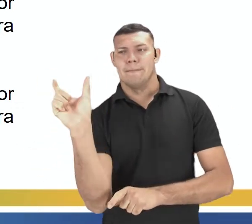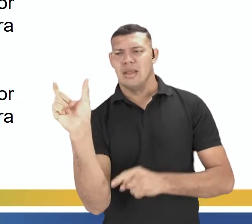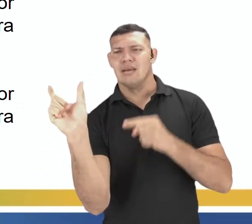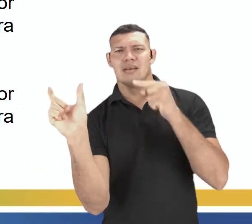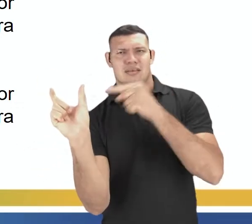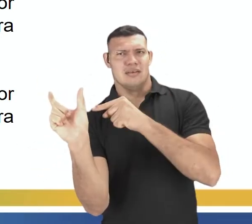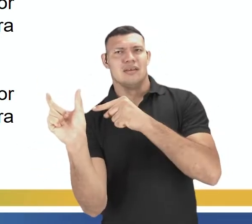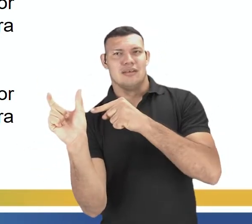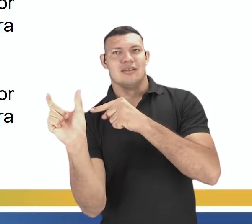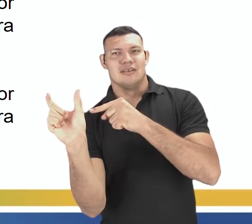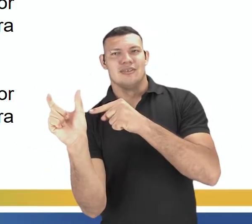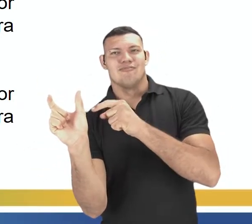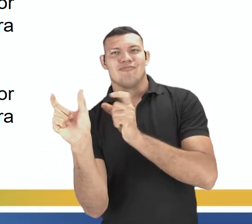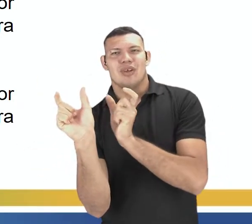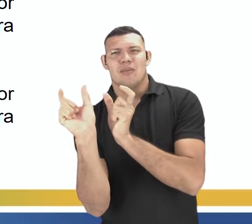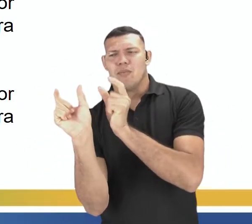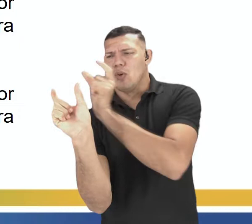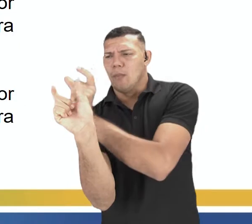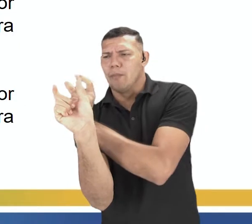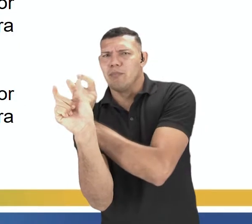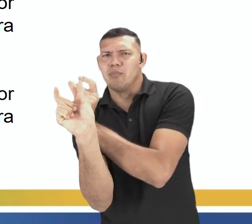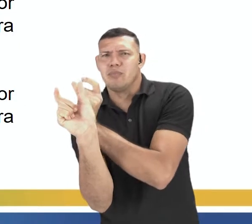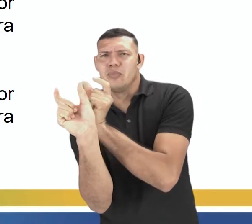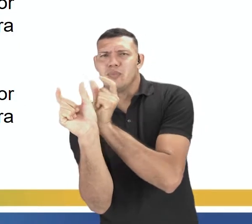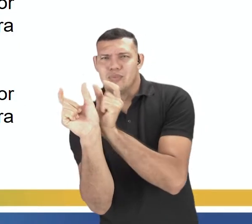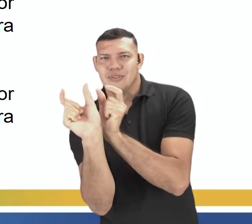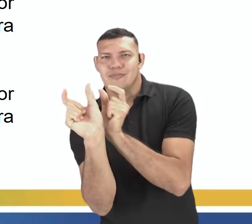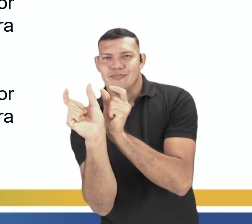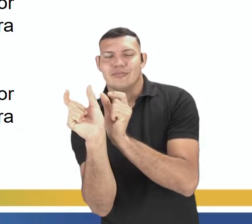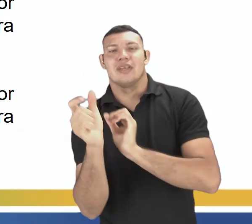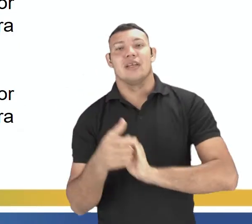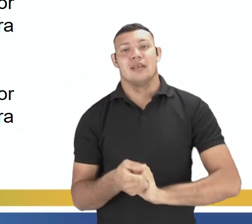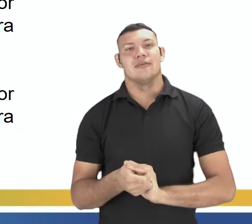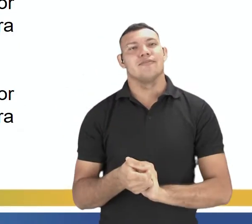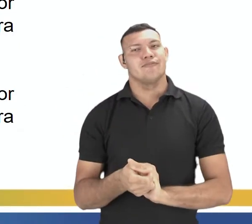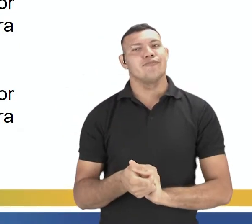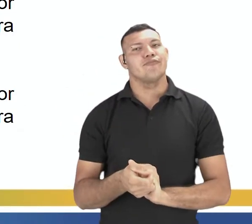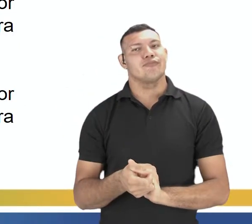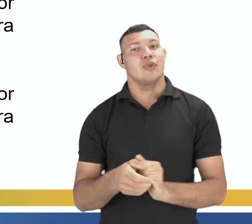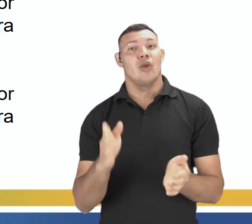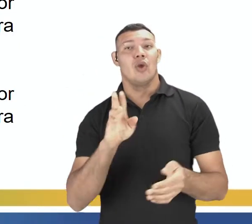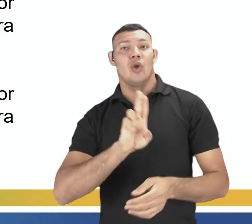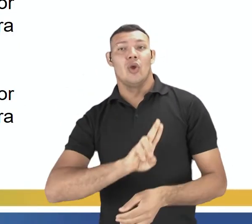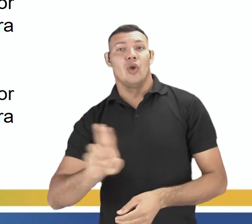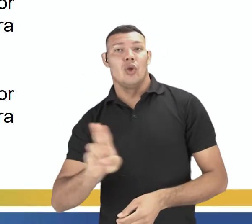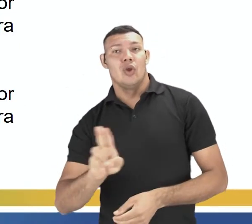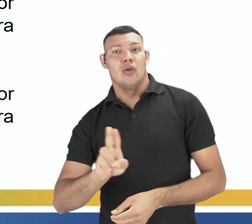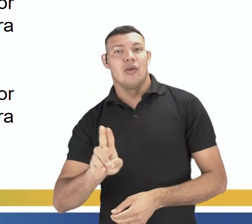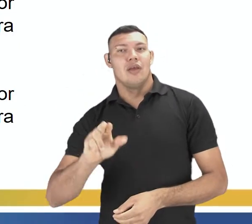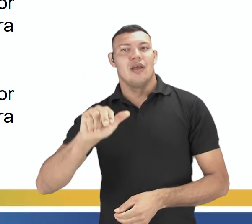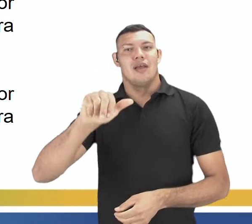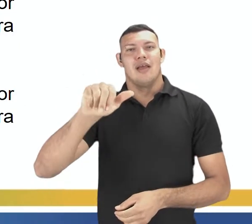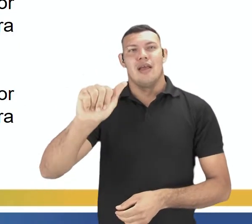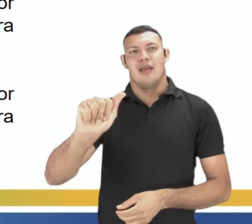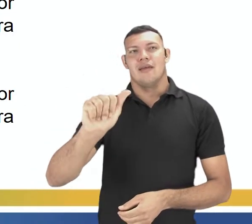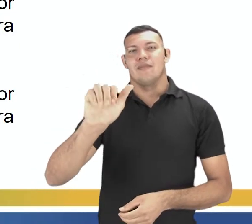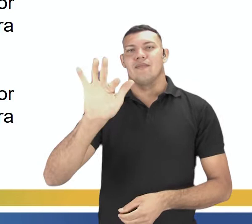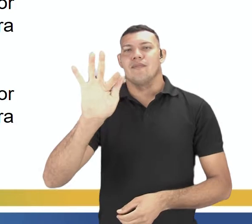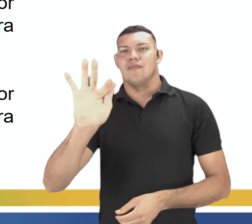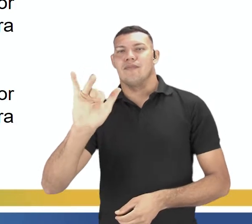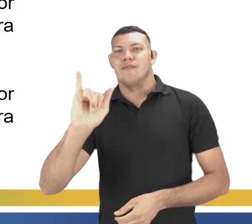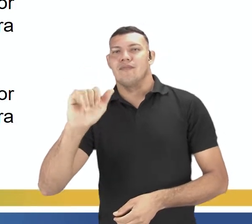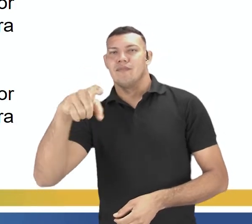por pequenos elementos. E uma das partes delas são os afixos. O que são